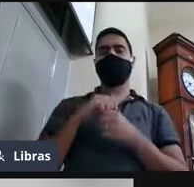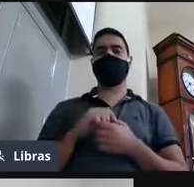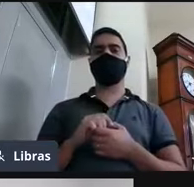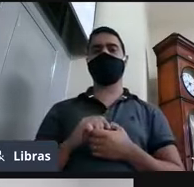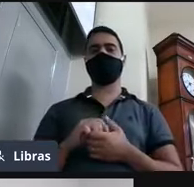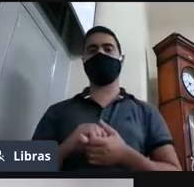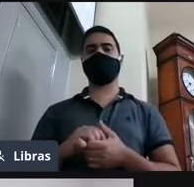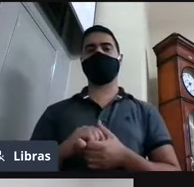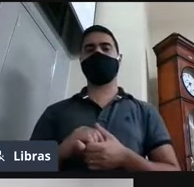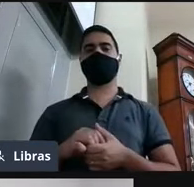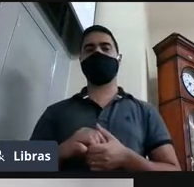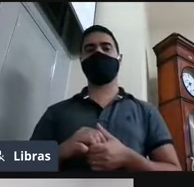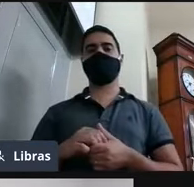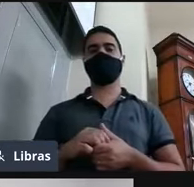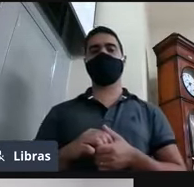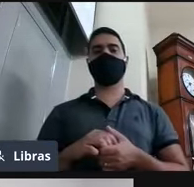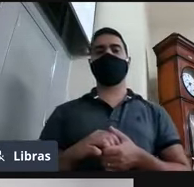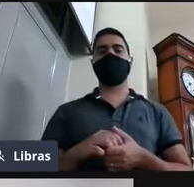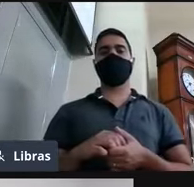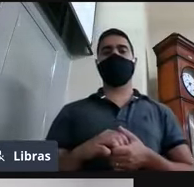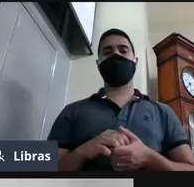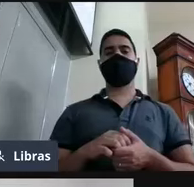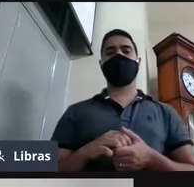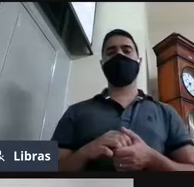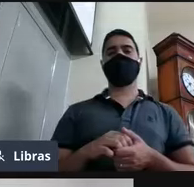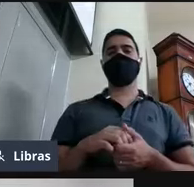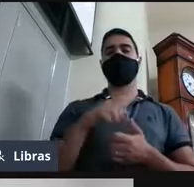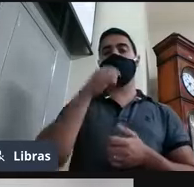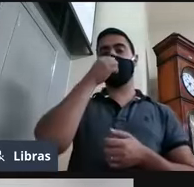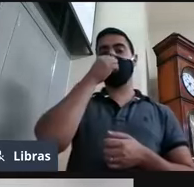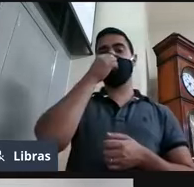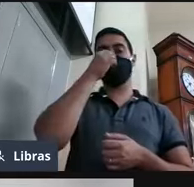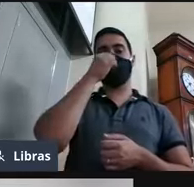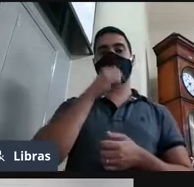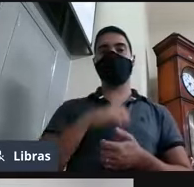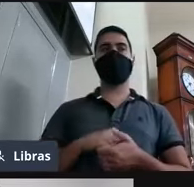Só um minutinho, professor. E